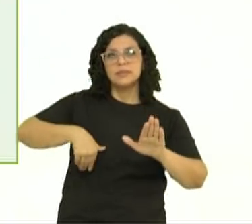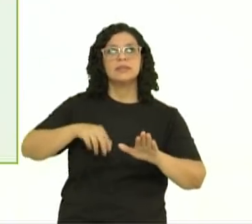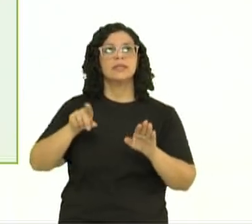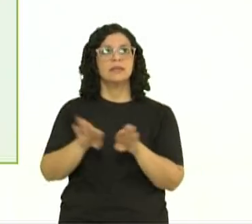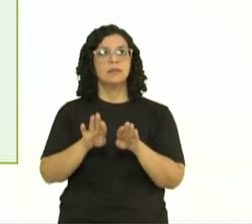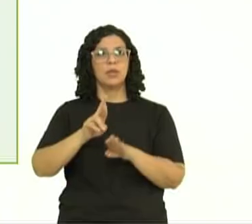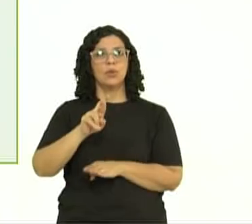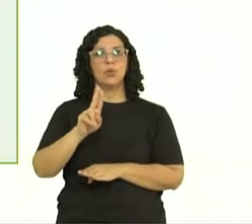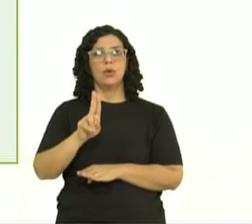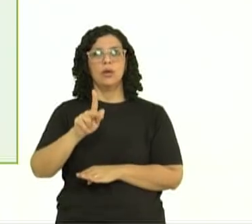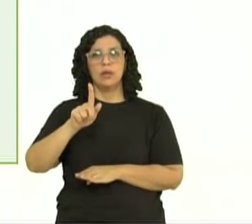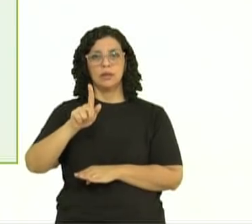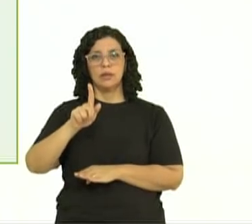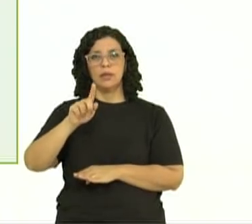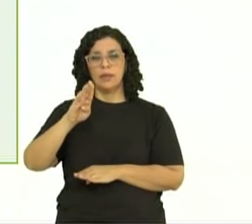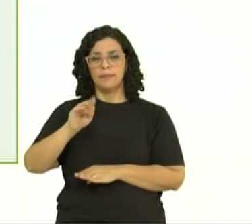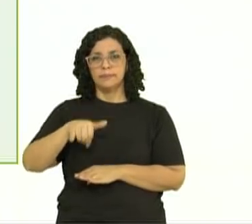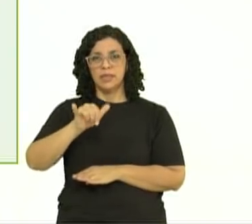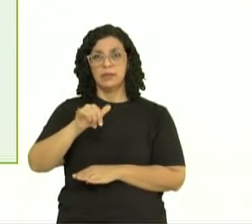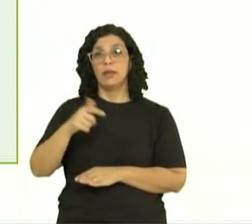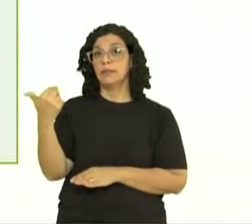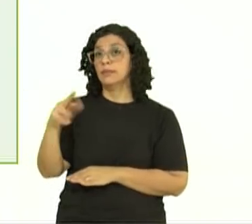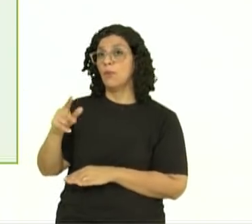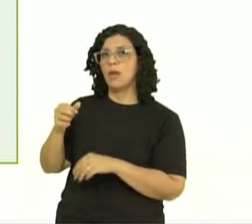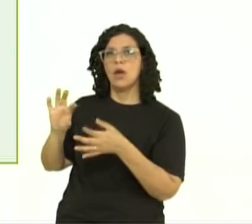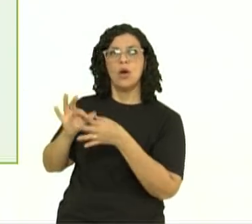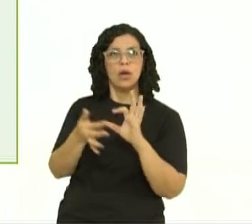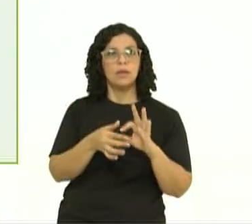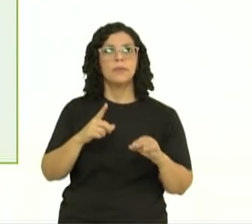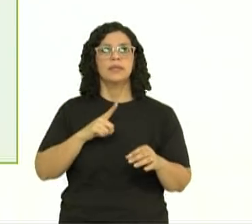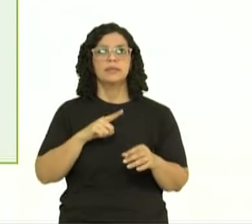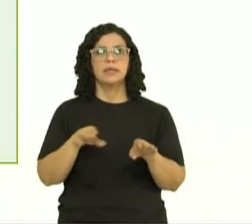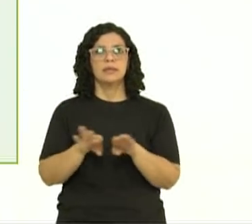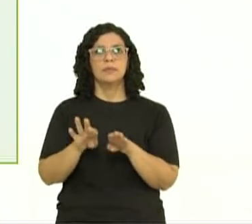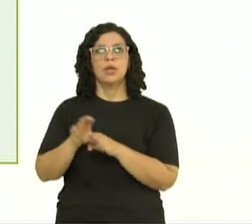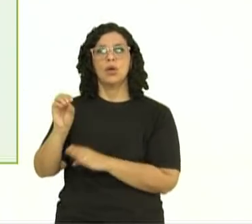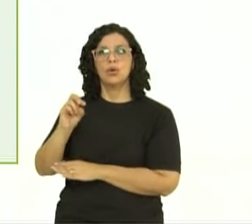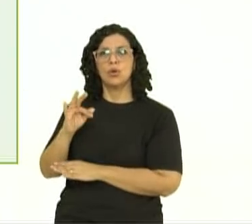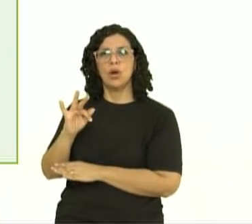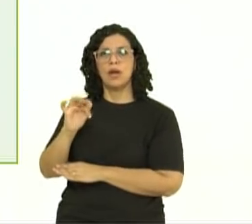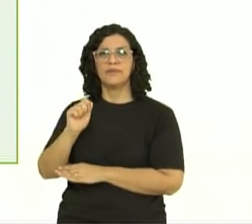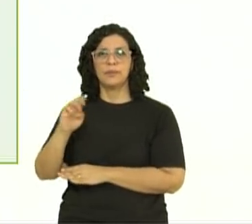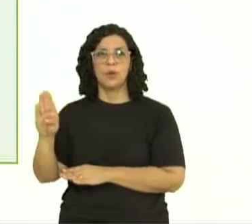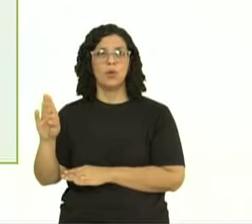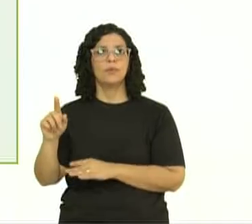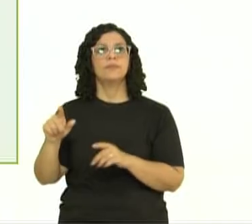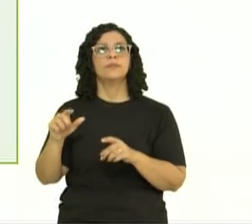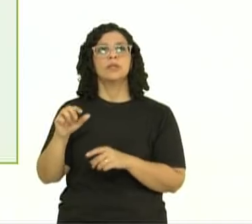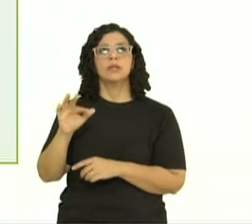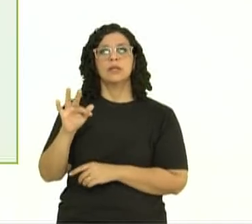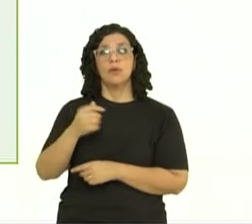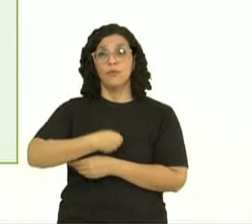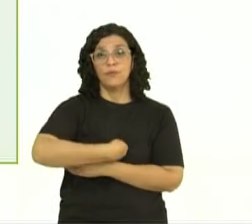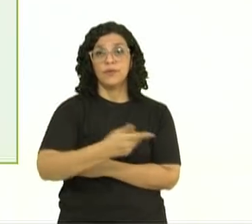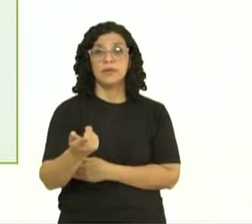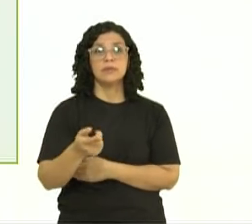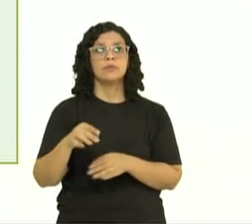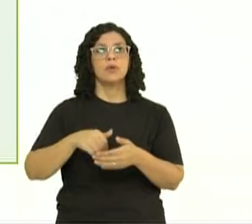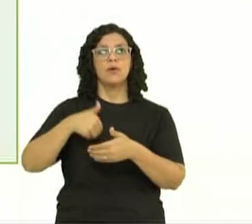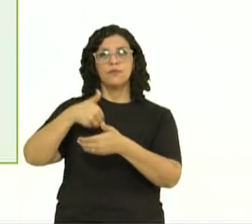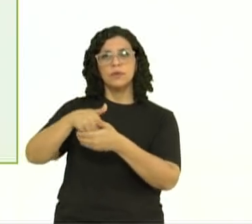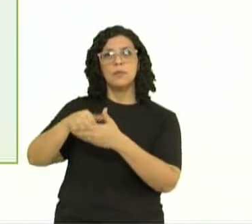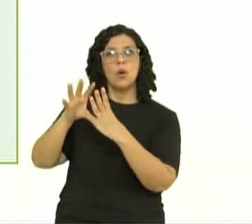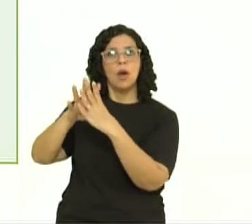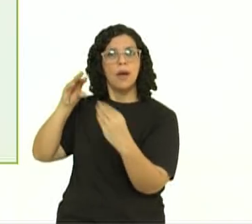rugby. Dentro dos esportes não olímpicos que nós vimos nas nossas aulas, né, foram o korfball, o frisbee, o